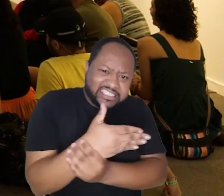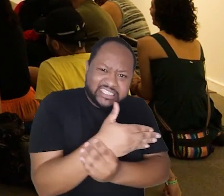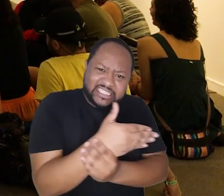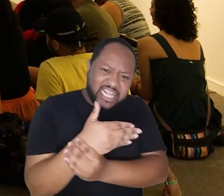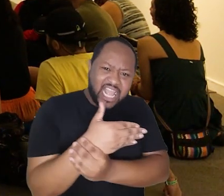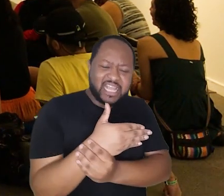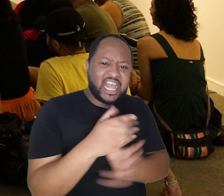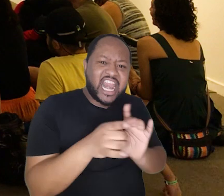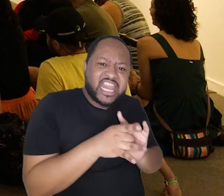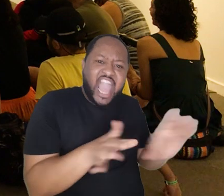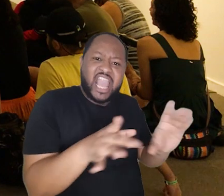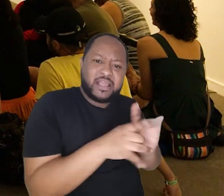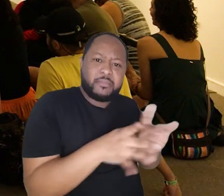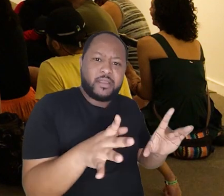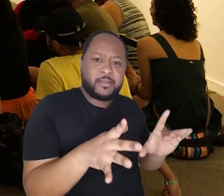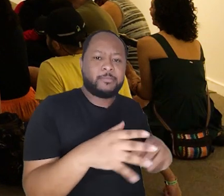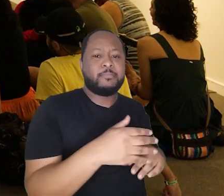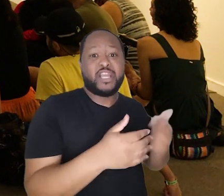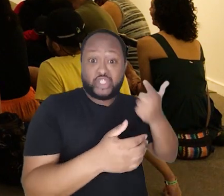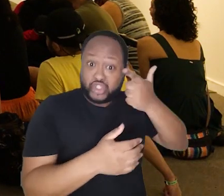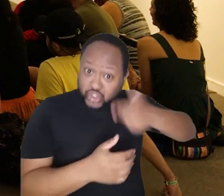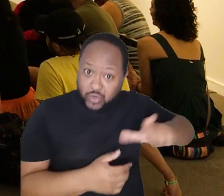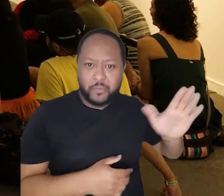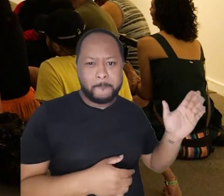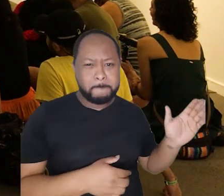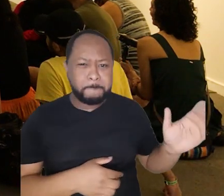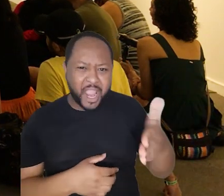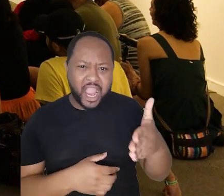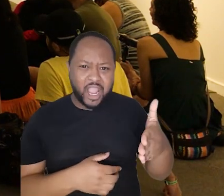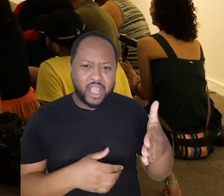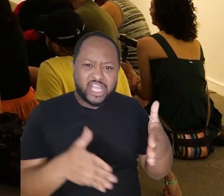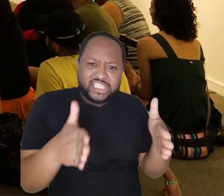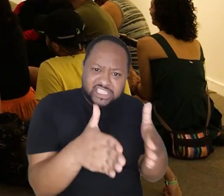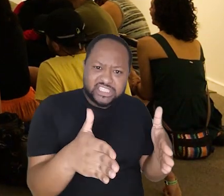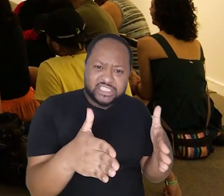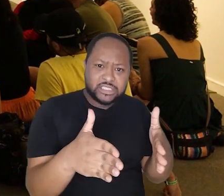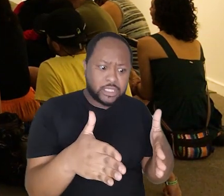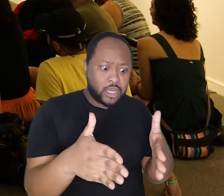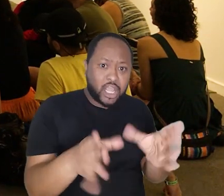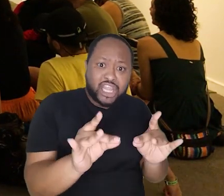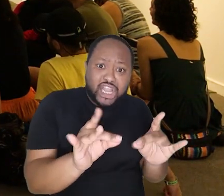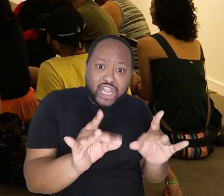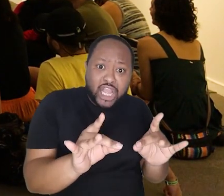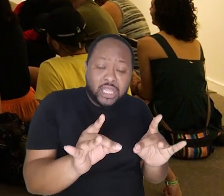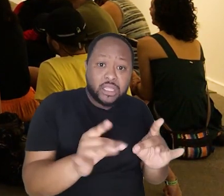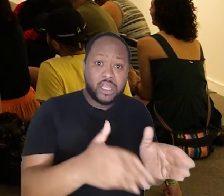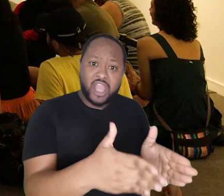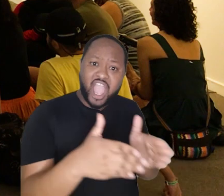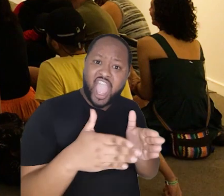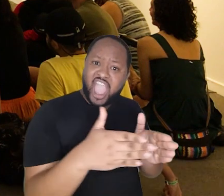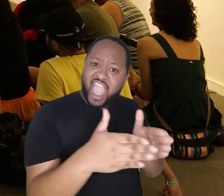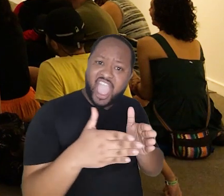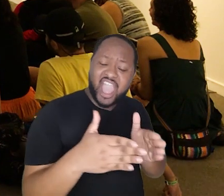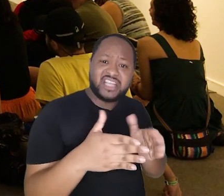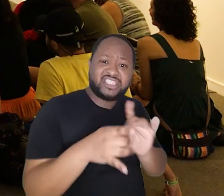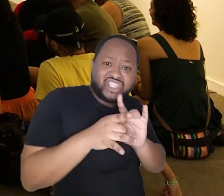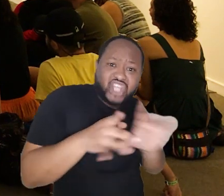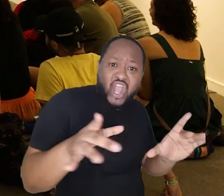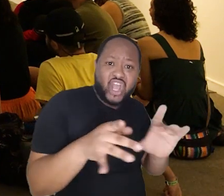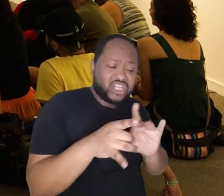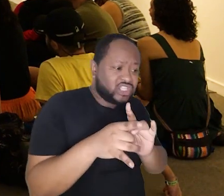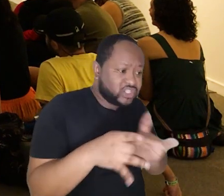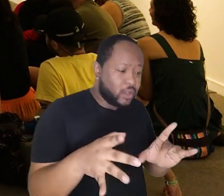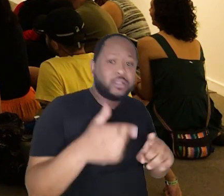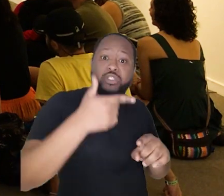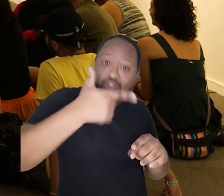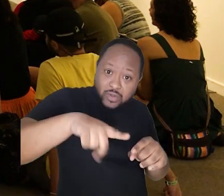larga. Vai dar outro. Pá! Grudou as duas mãos. Ei, me solta.